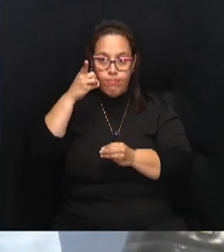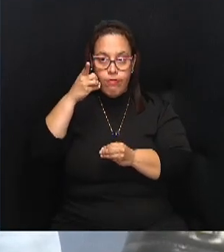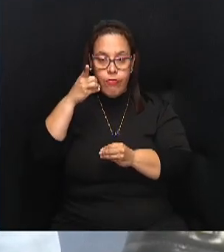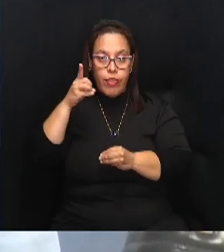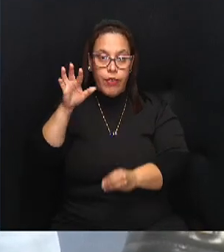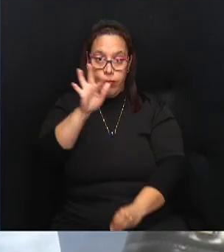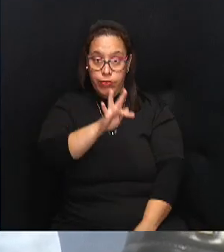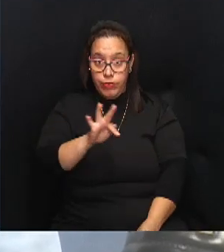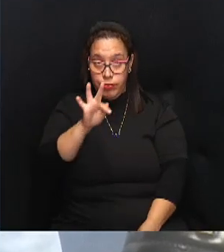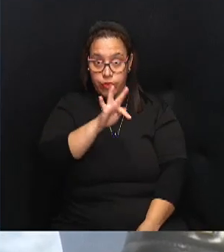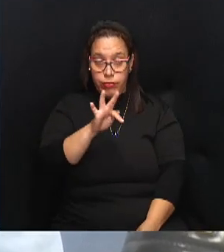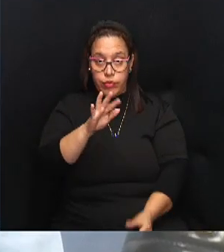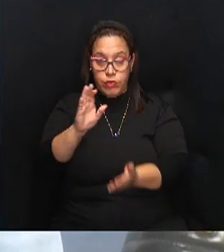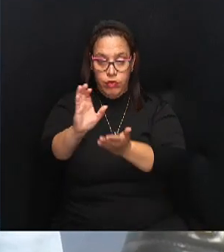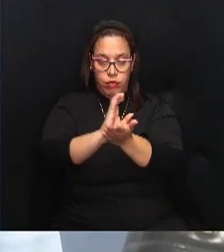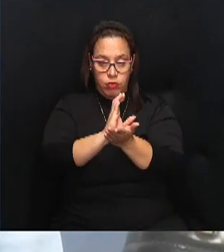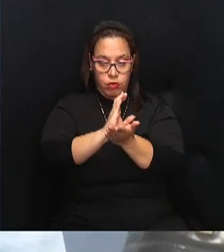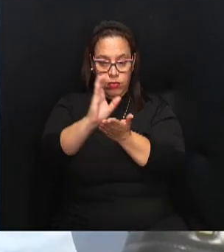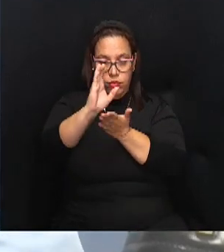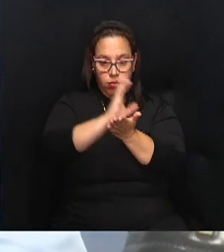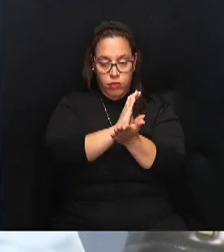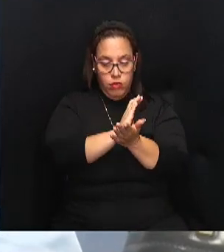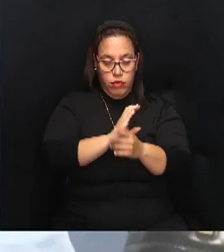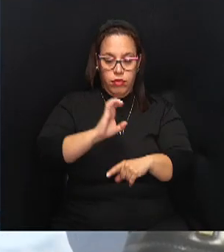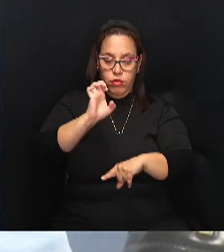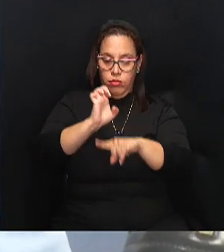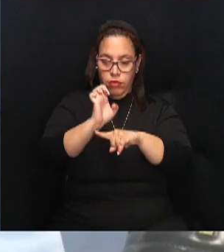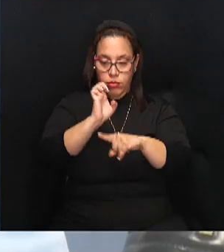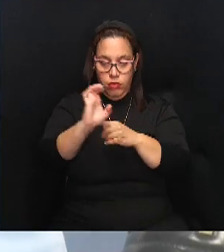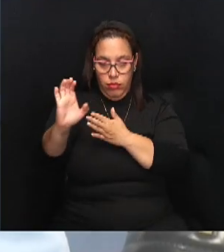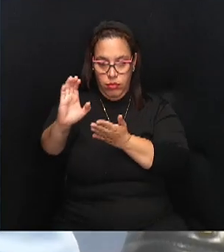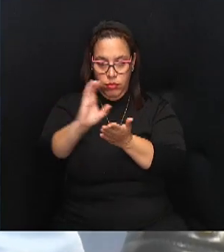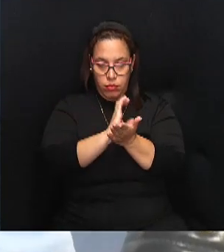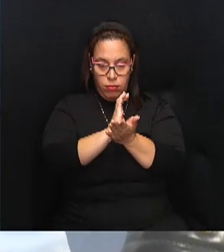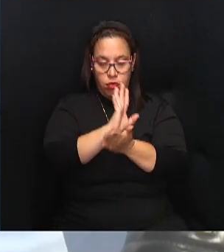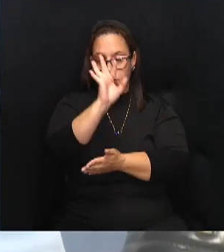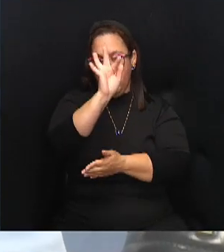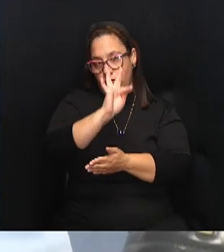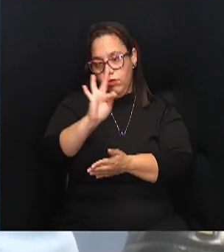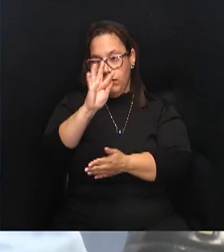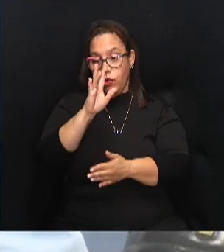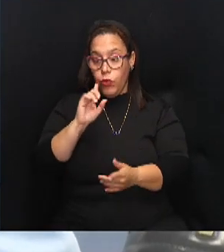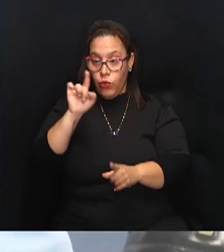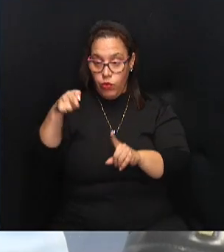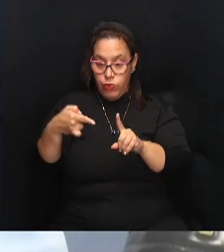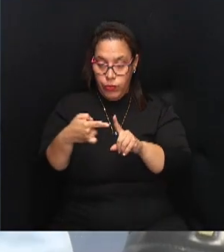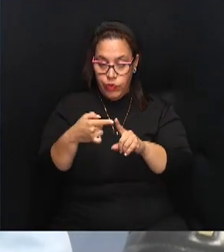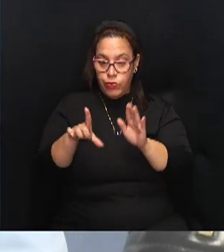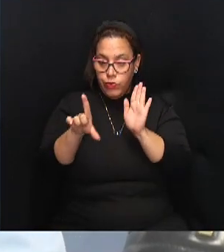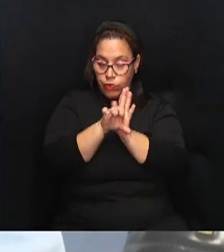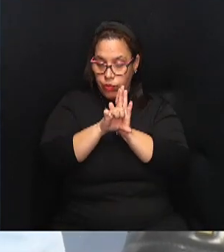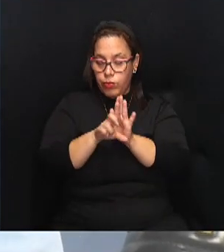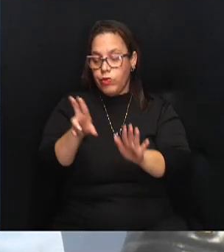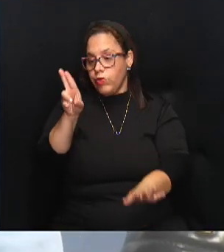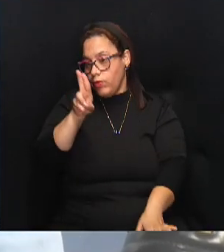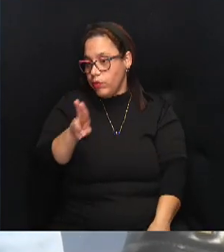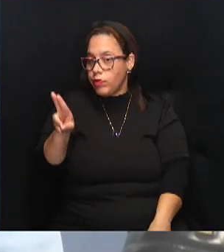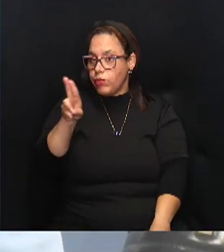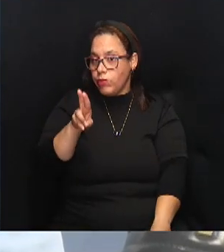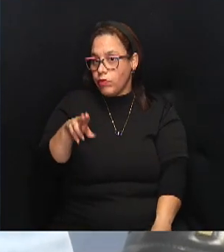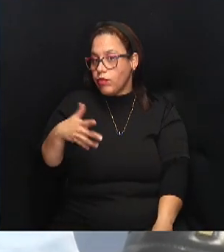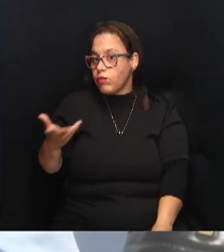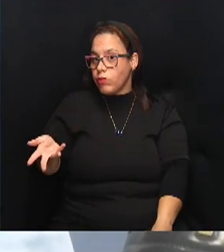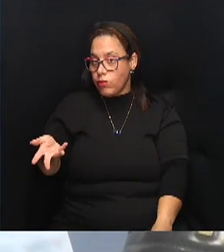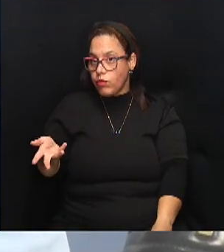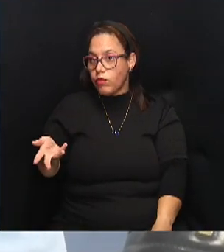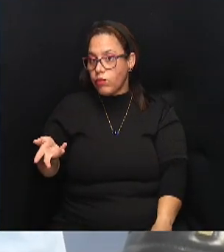com repasses estaduais, que possam casar, que possam ter esse objetivo, que legalmente possam ser utilizados